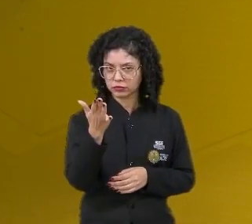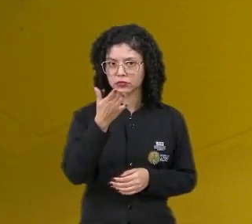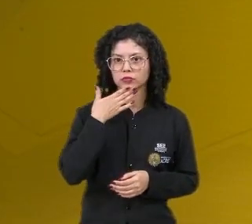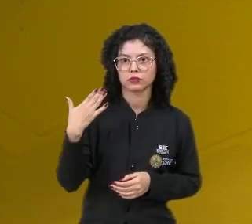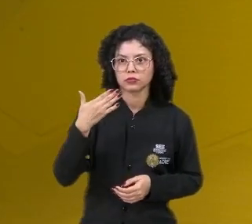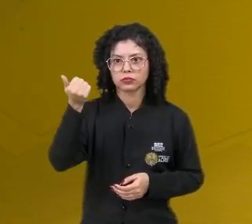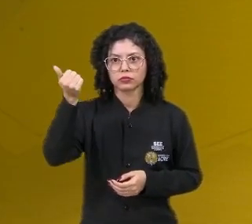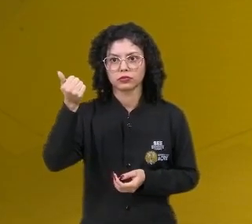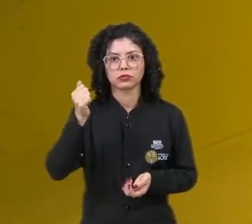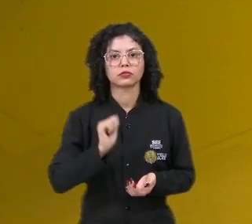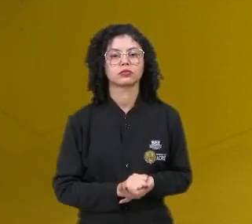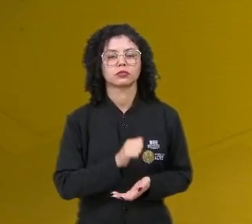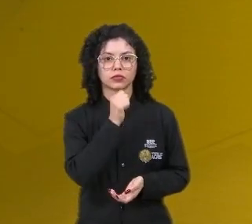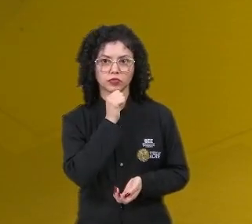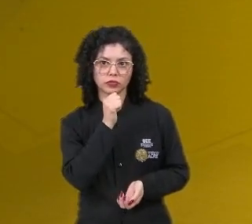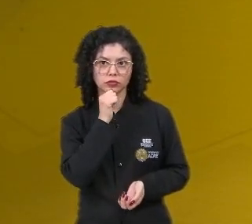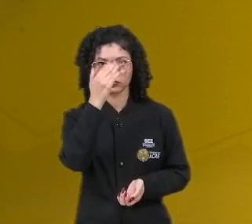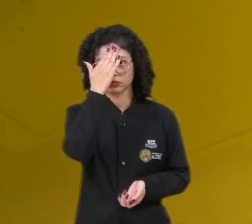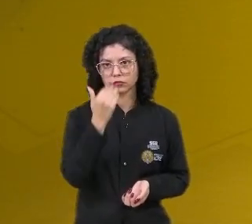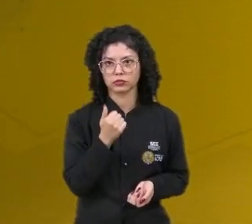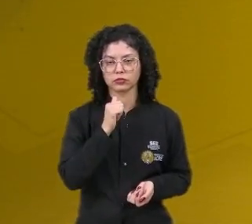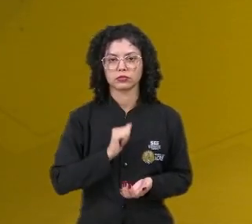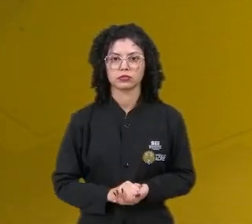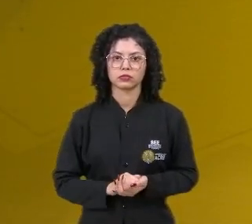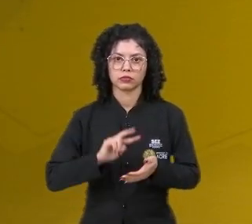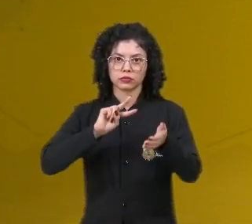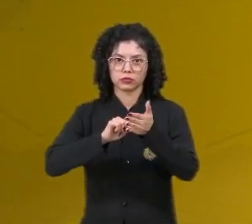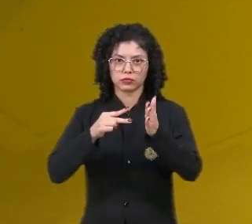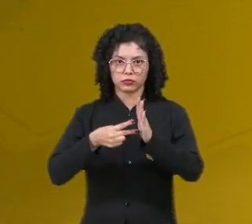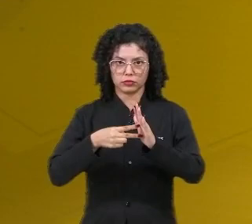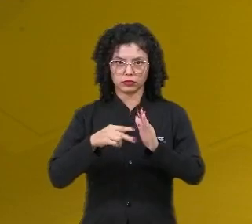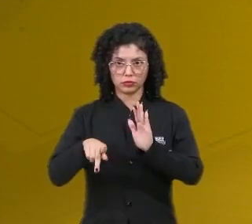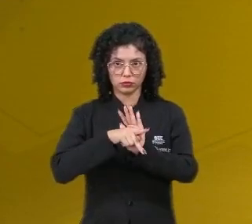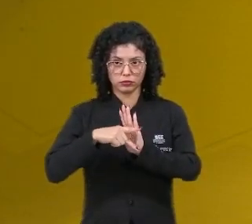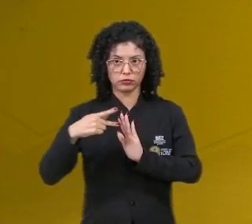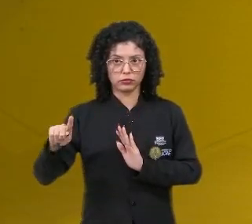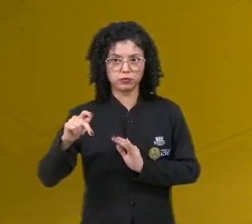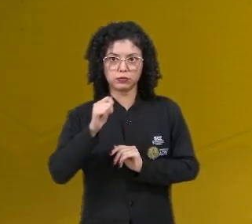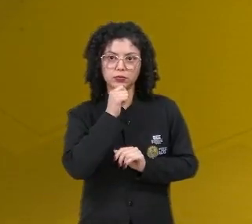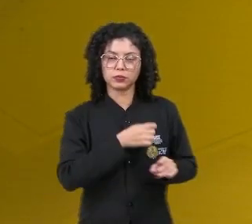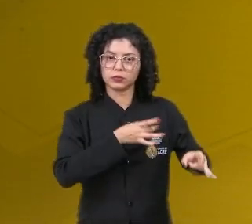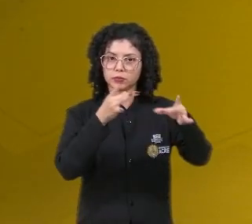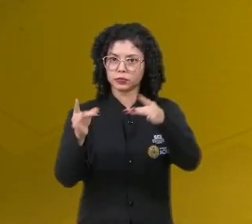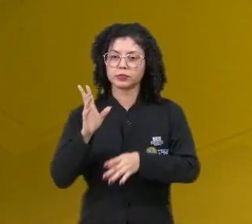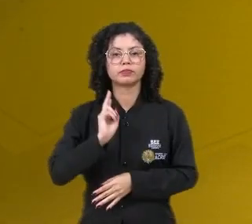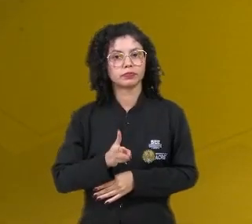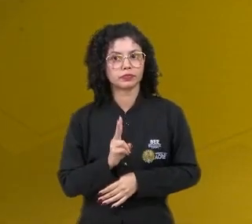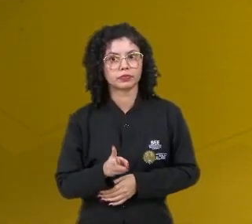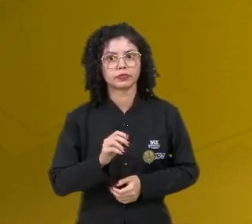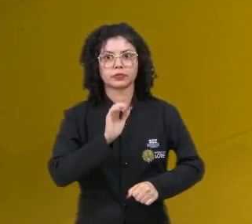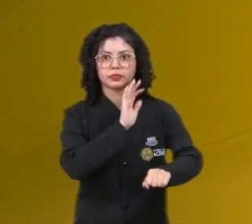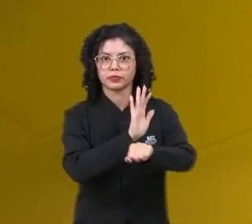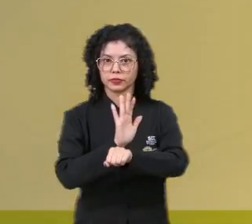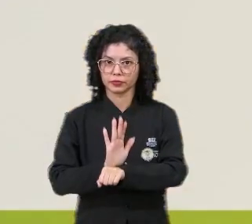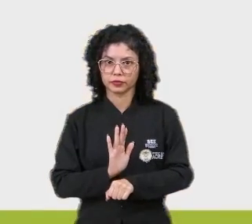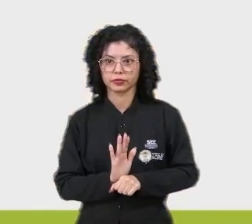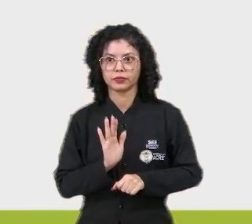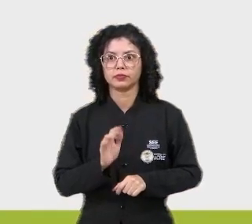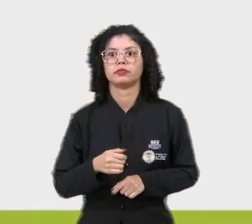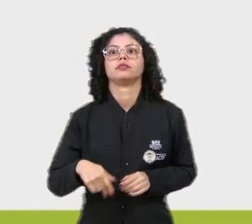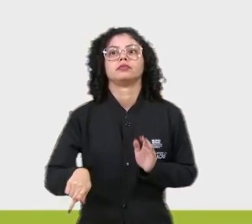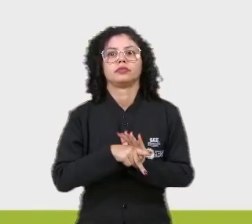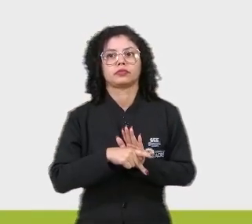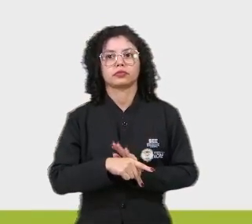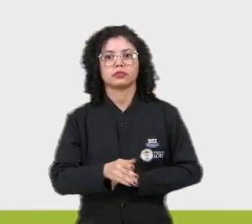facilitar na hora de você saber o significado delas uma dica que eu dou também muito para os alunos estude